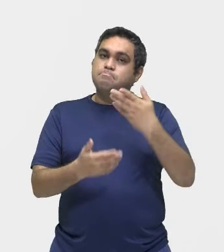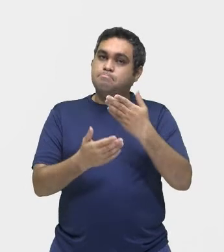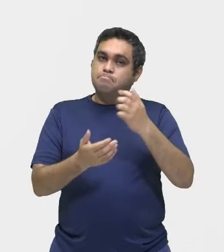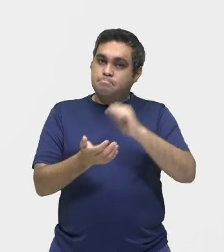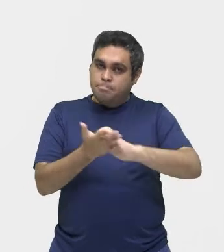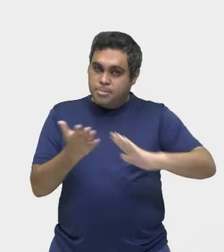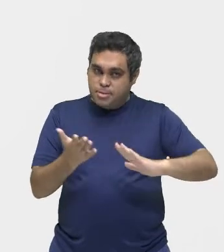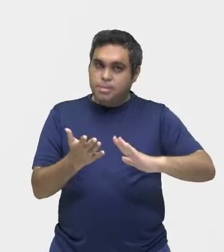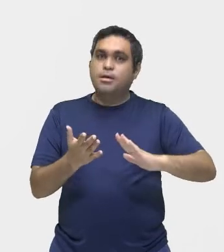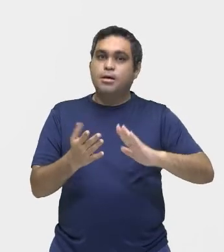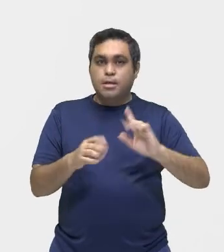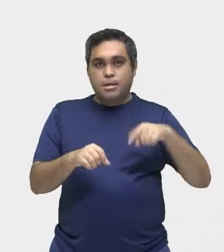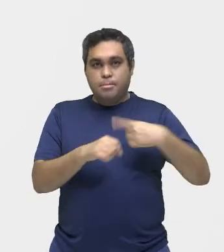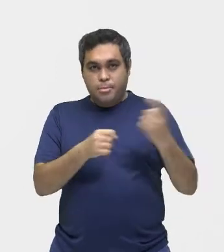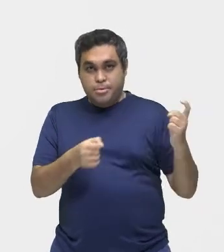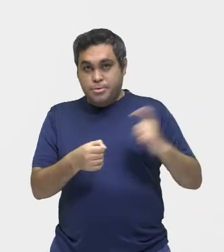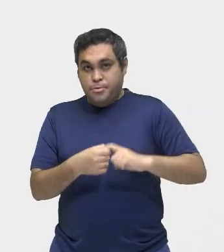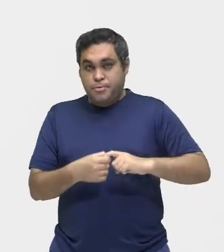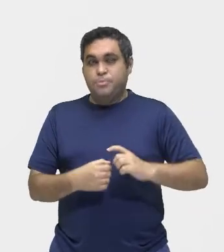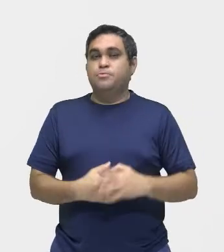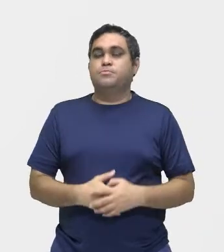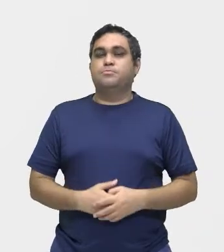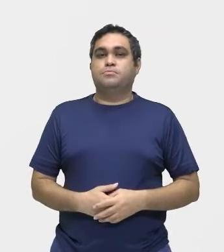pensar e nos vemos daqui a pouco.